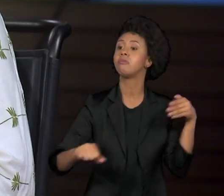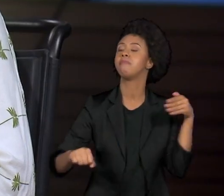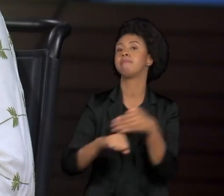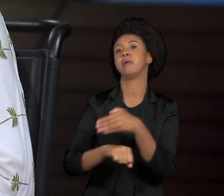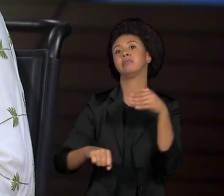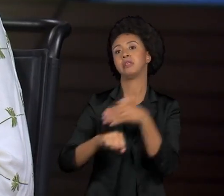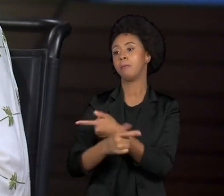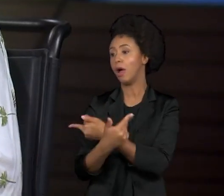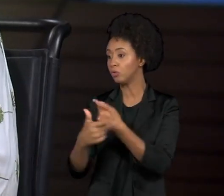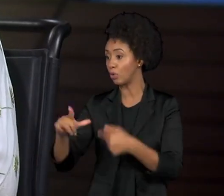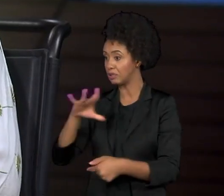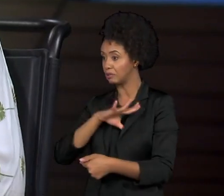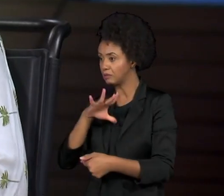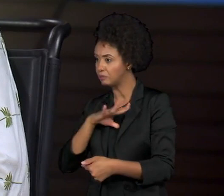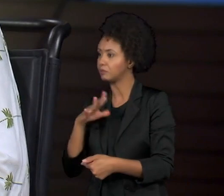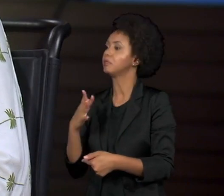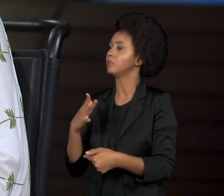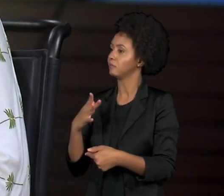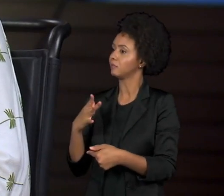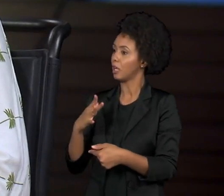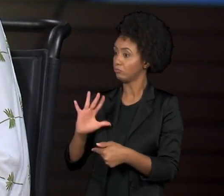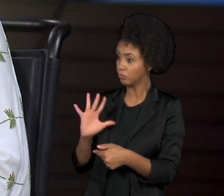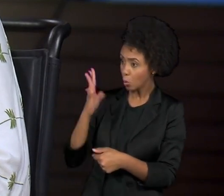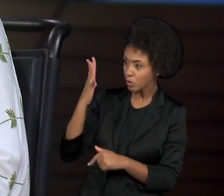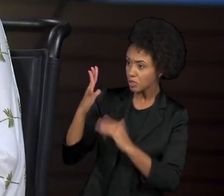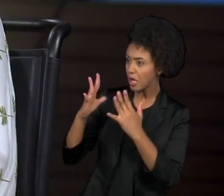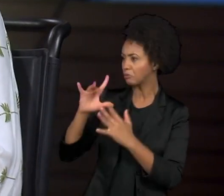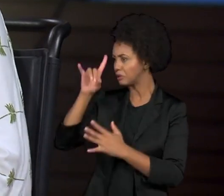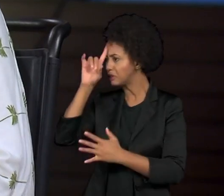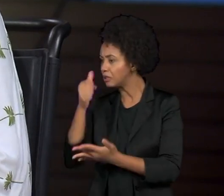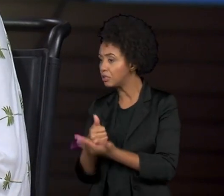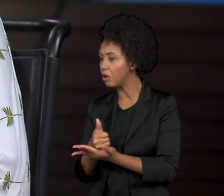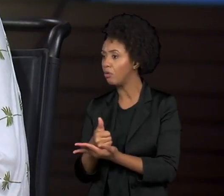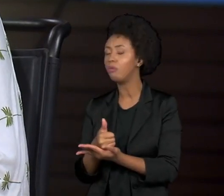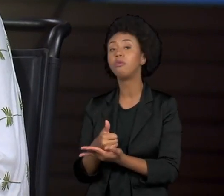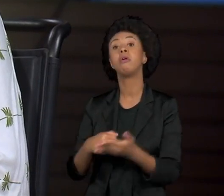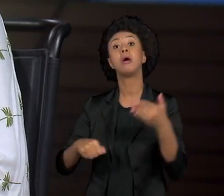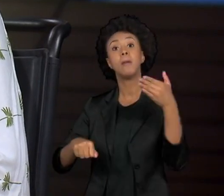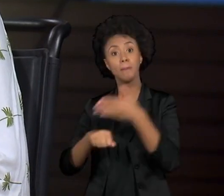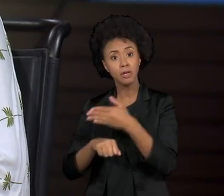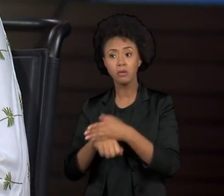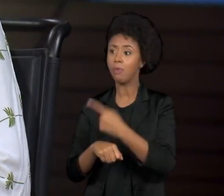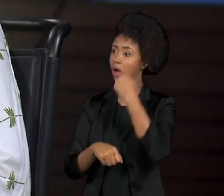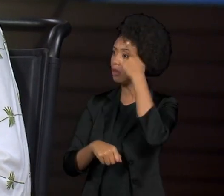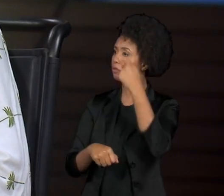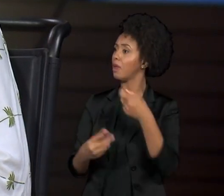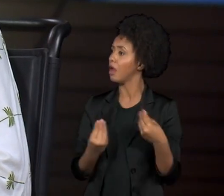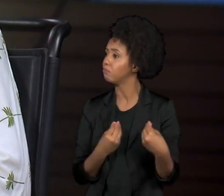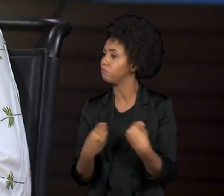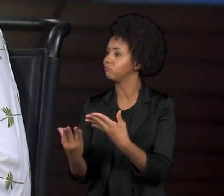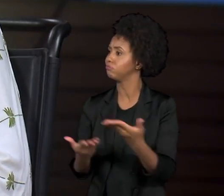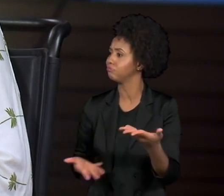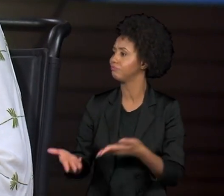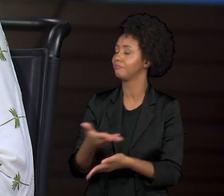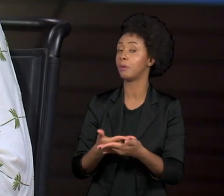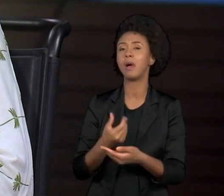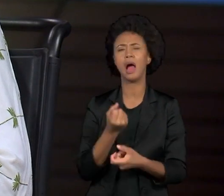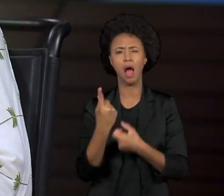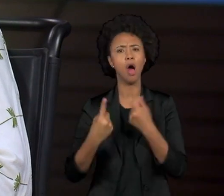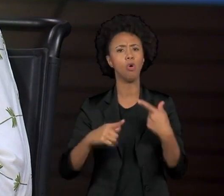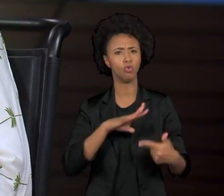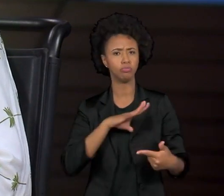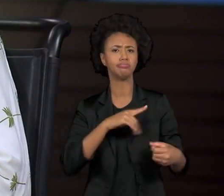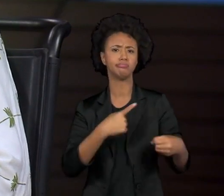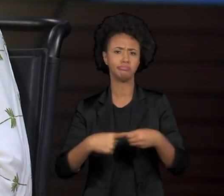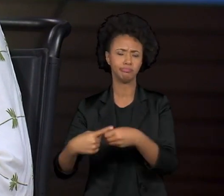na cidade. Não só analisando os planos gestores, mas assim, dando ideias, né? E a gente consegue ver isso em algumas cidades. Tem, se a